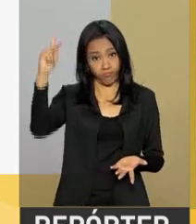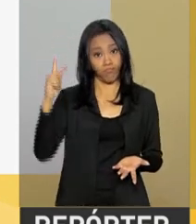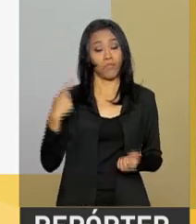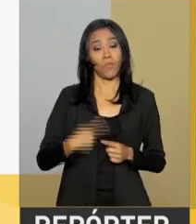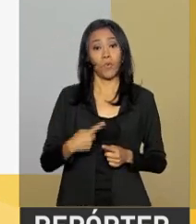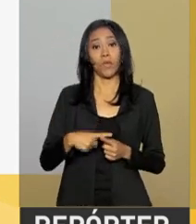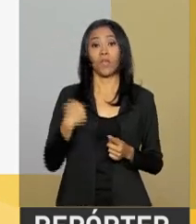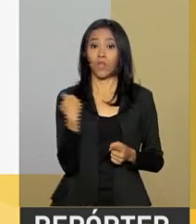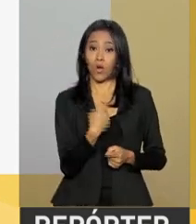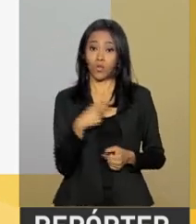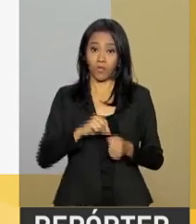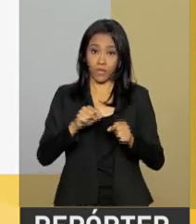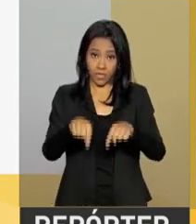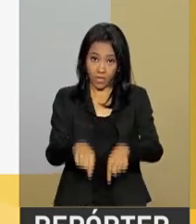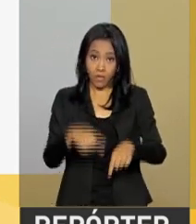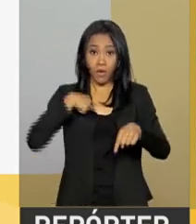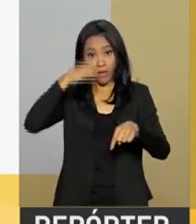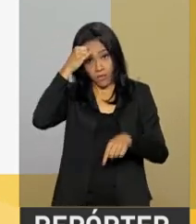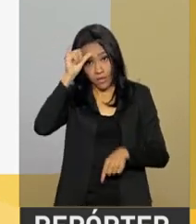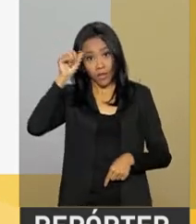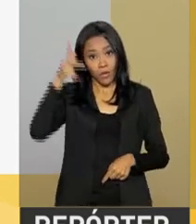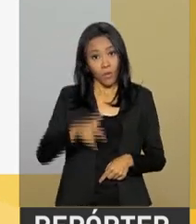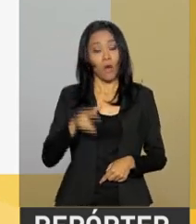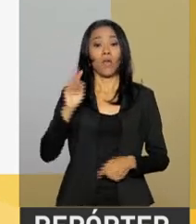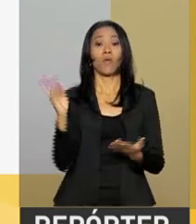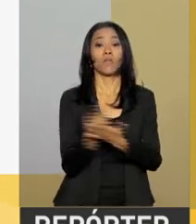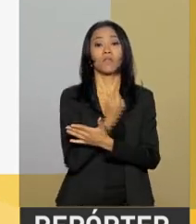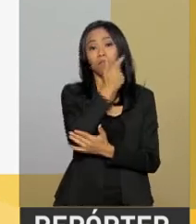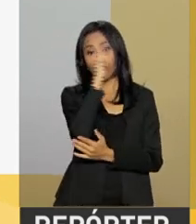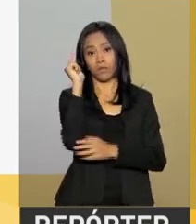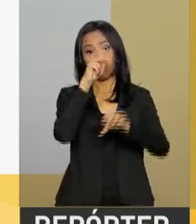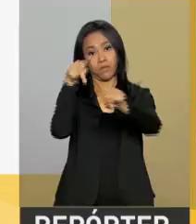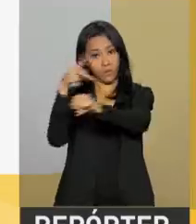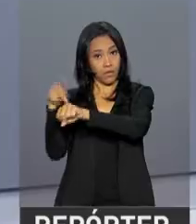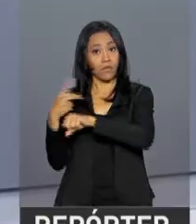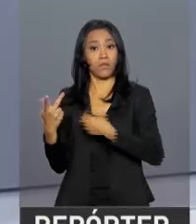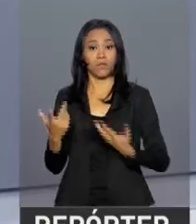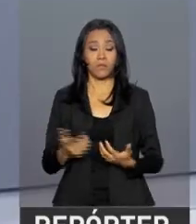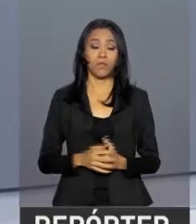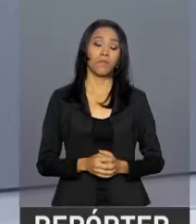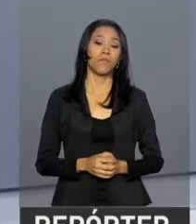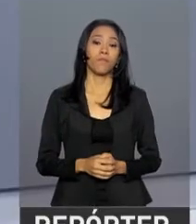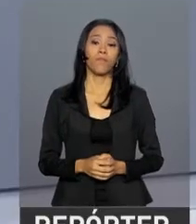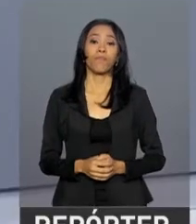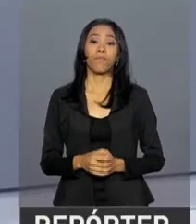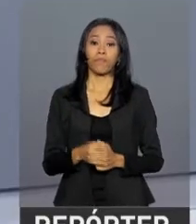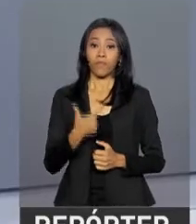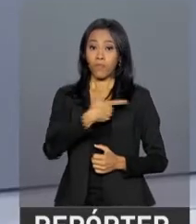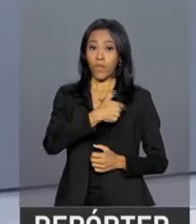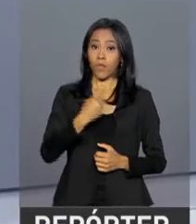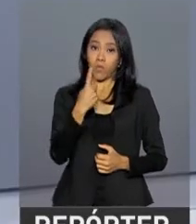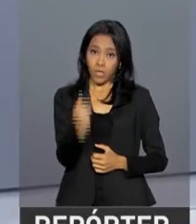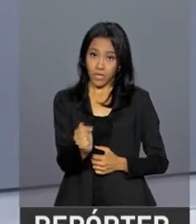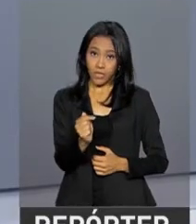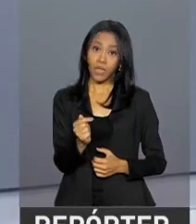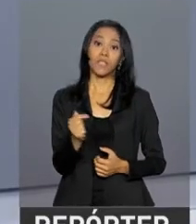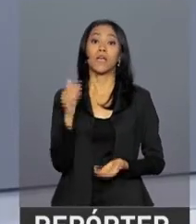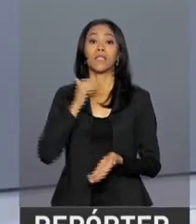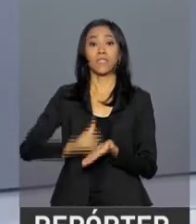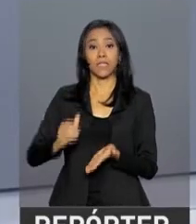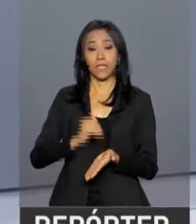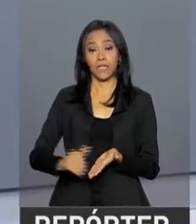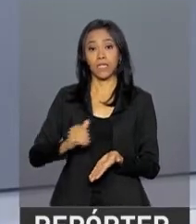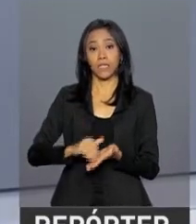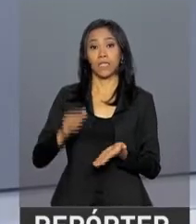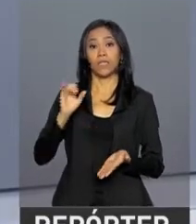nós estamos fazendo é exatamente evitar que isso venha acontecer em pouquíssimo tempo e em 2017 a secretaria de